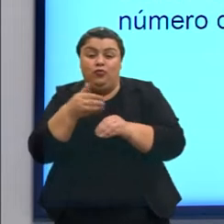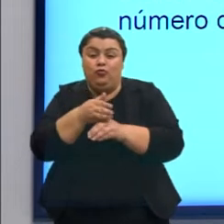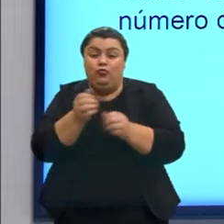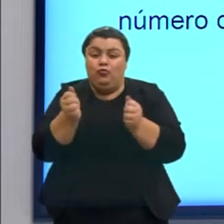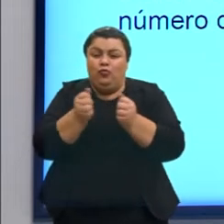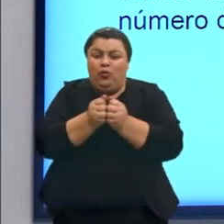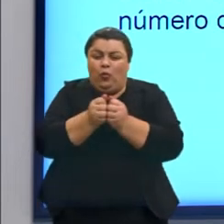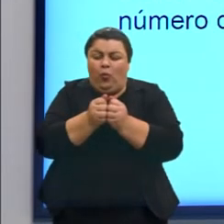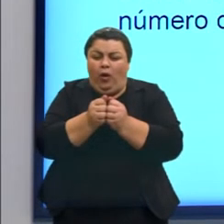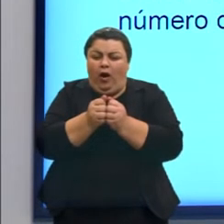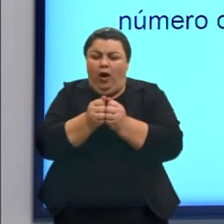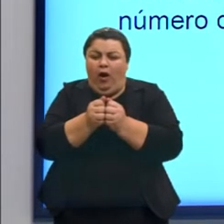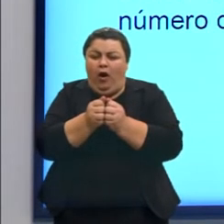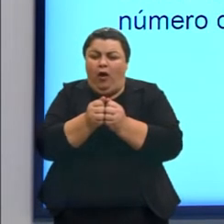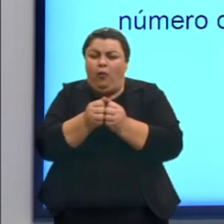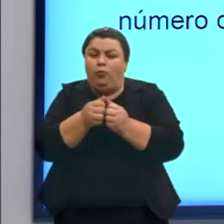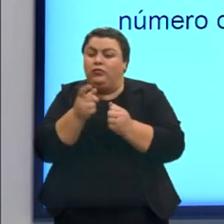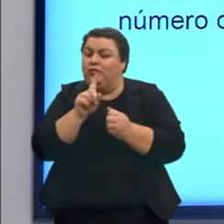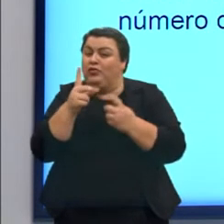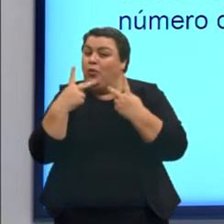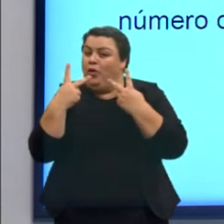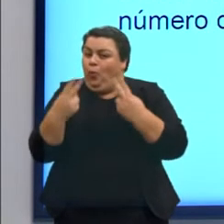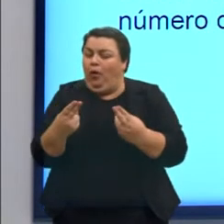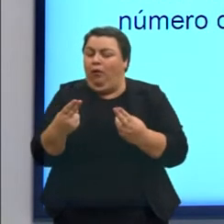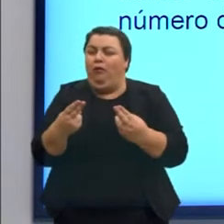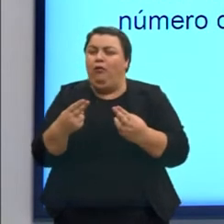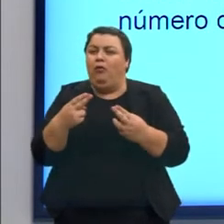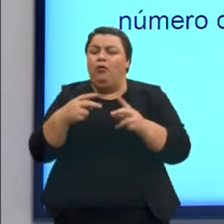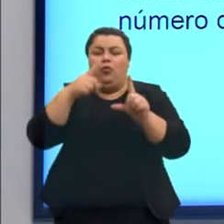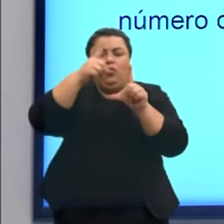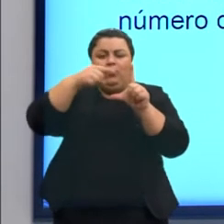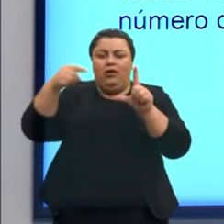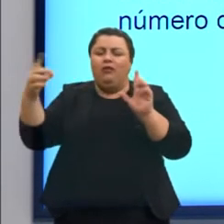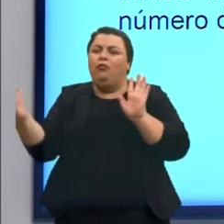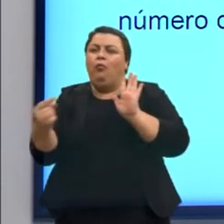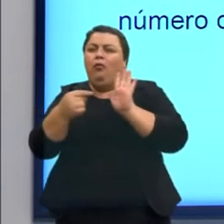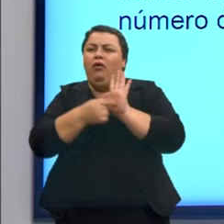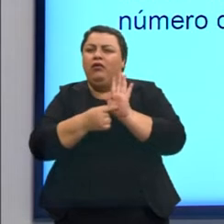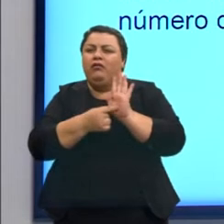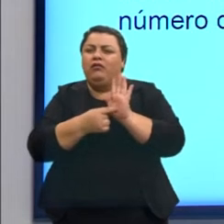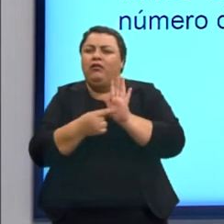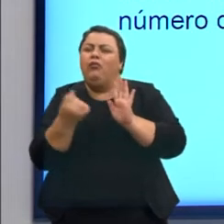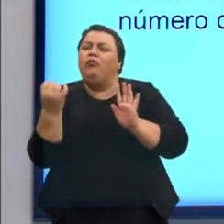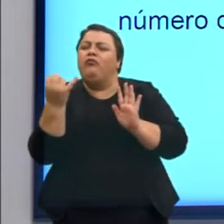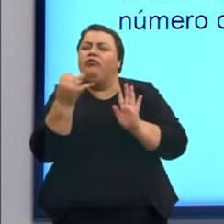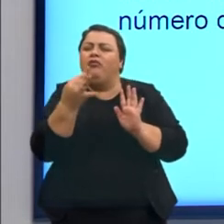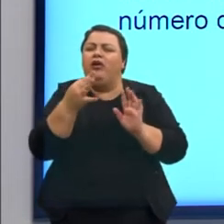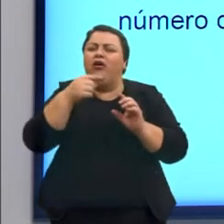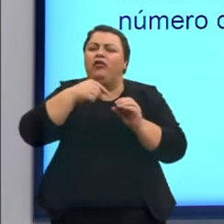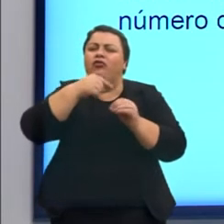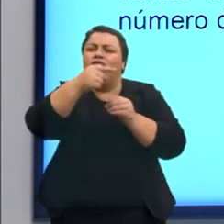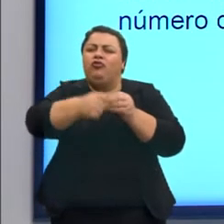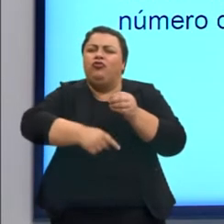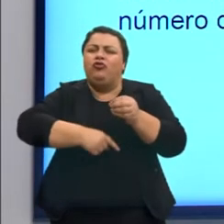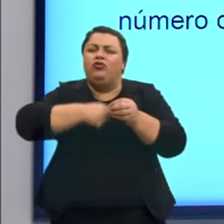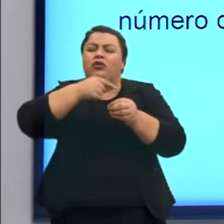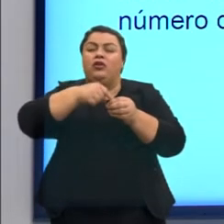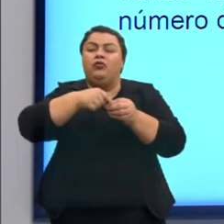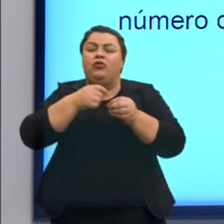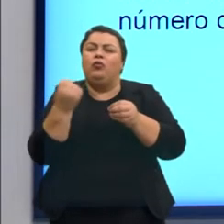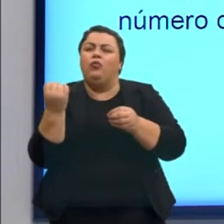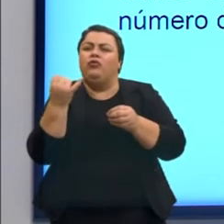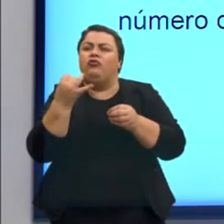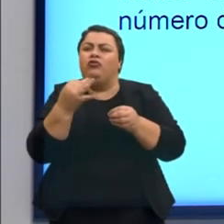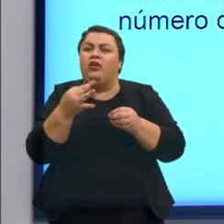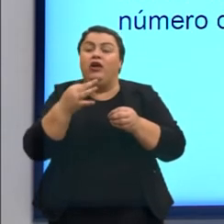proporção a ou seja não são iguais o gráfico mostra a quantidade de nêutrons em função da